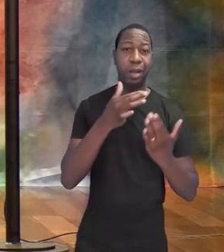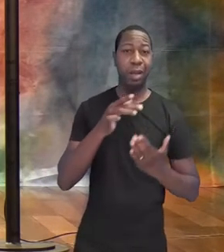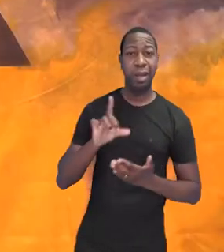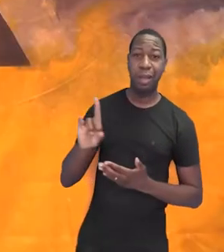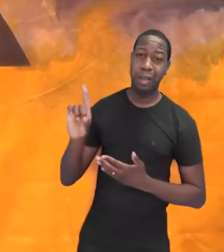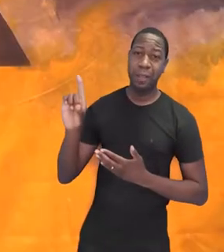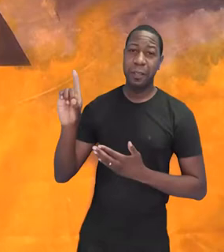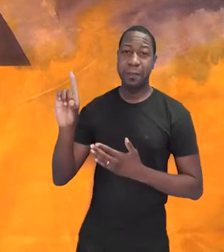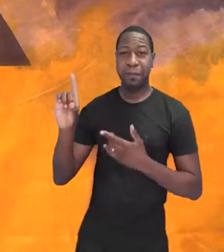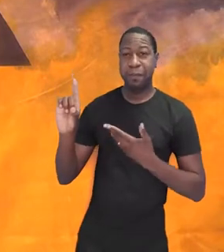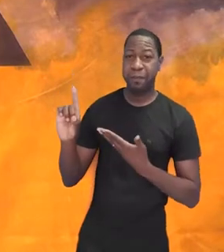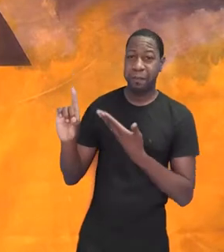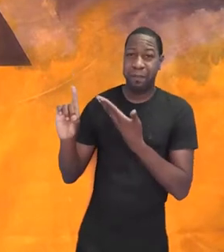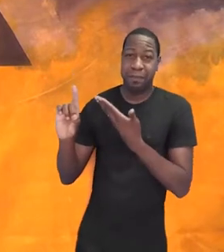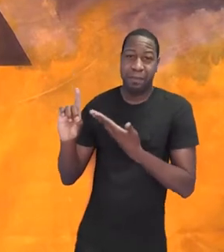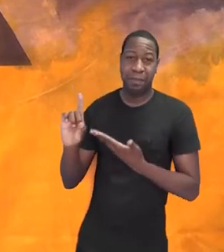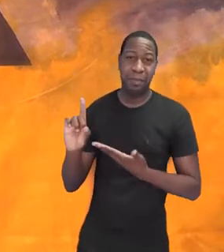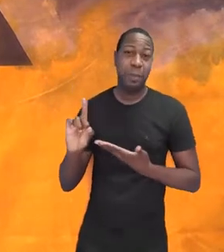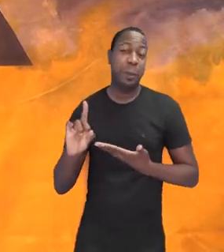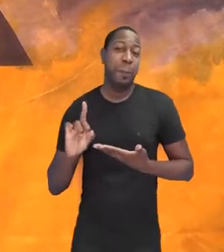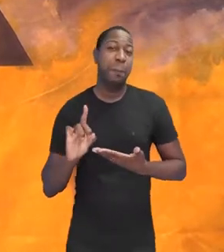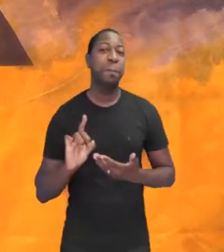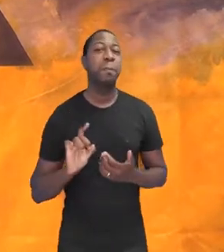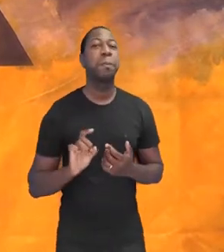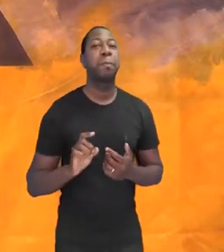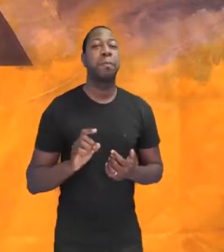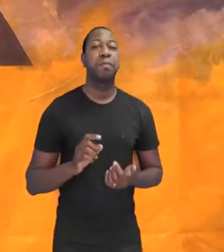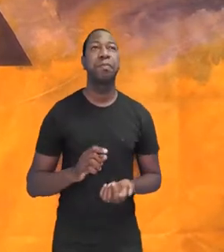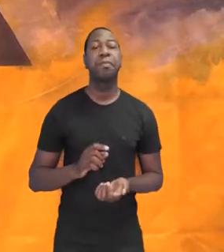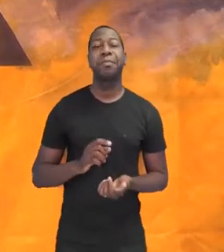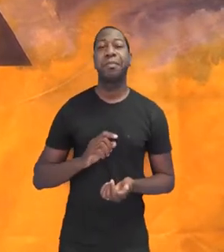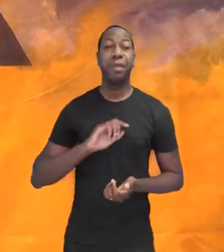morrer, irei no Piauí buscar outro.